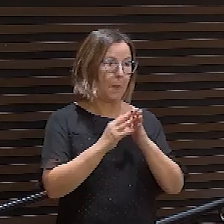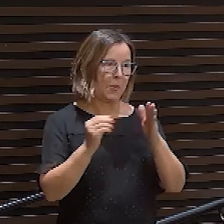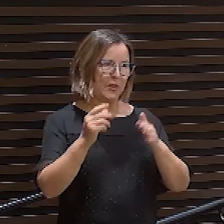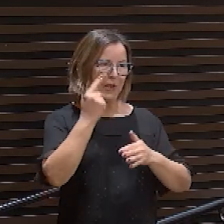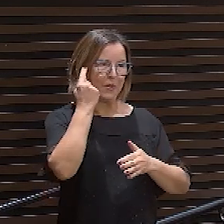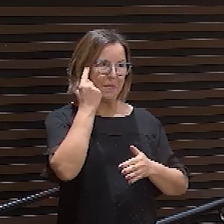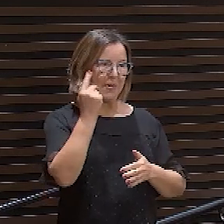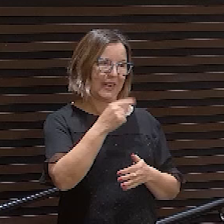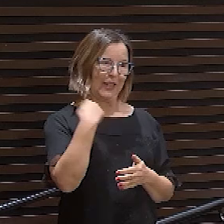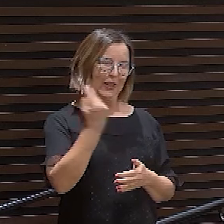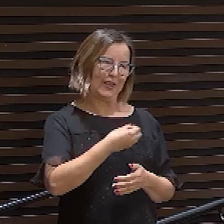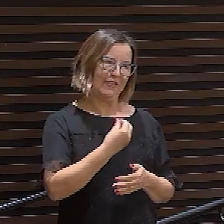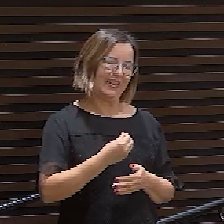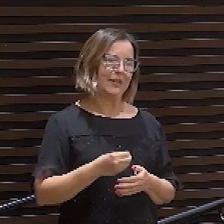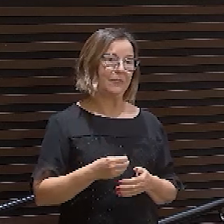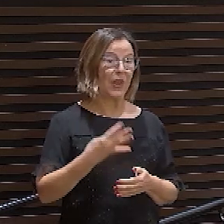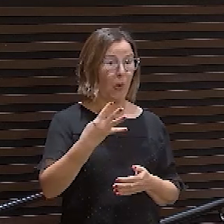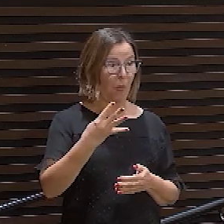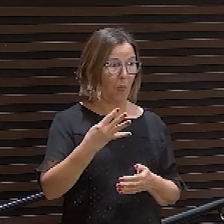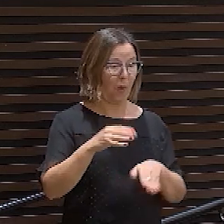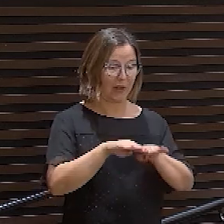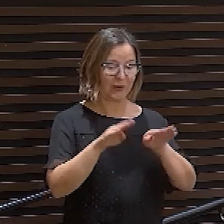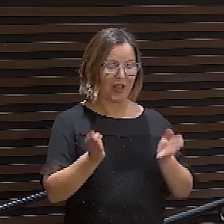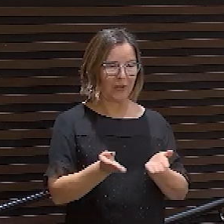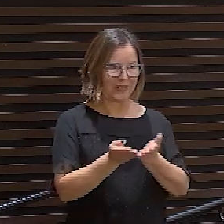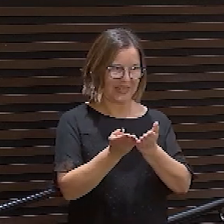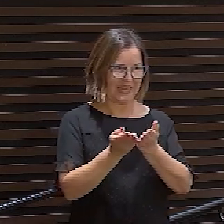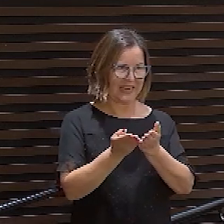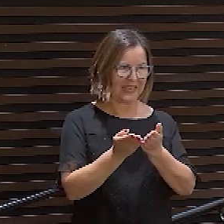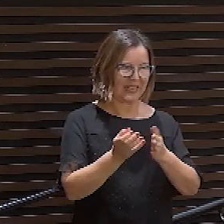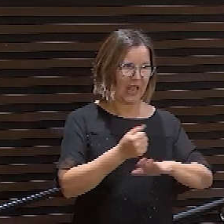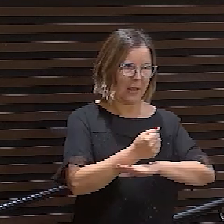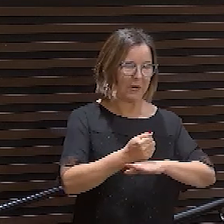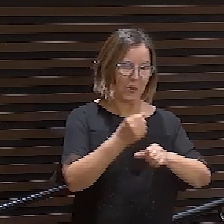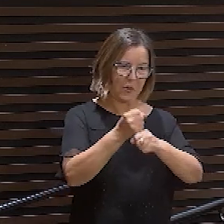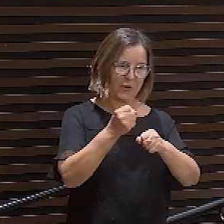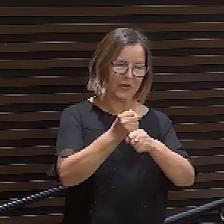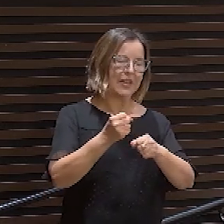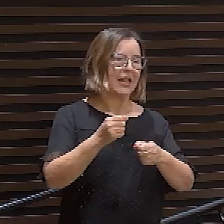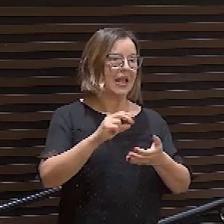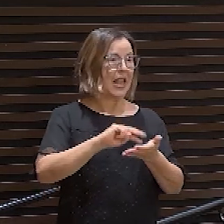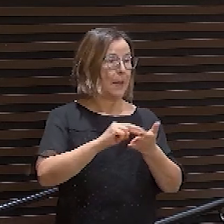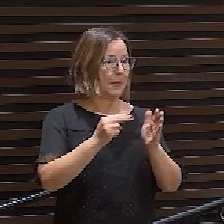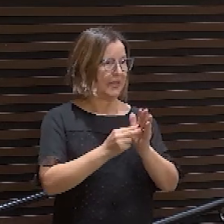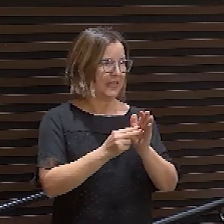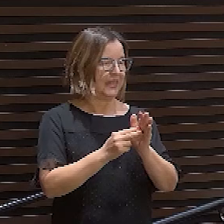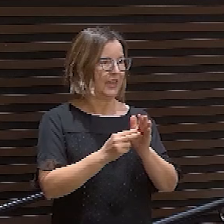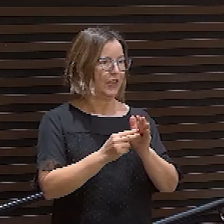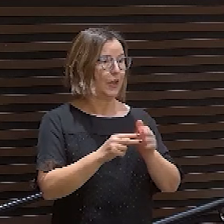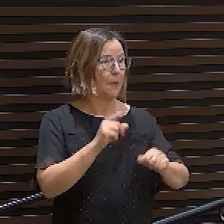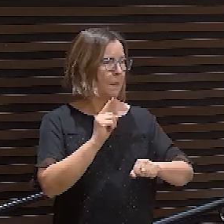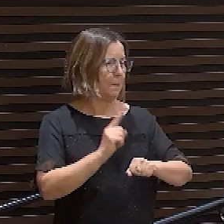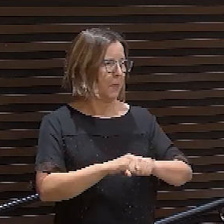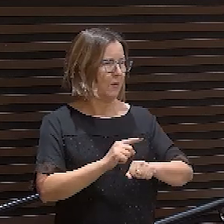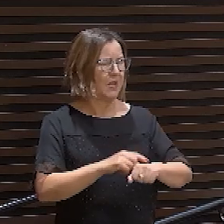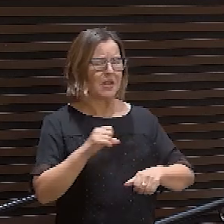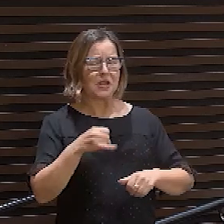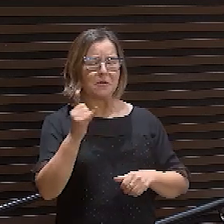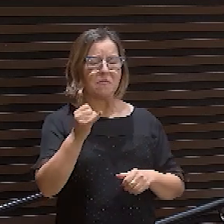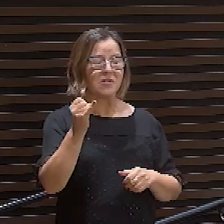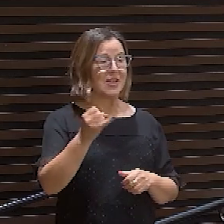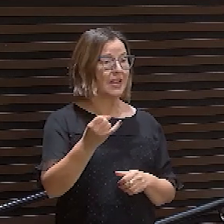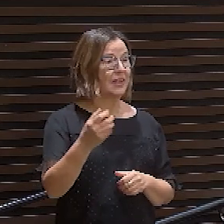4 altares construídos por Abraão representam os momentos marcantes da sua jornada de fé